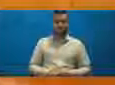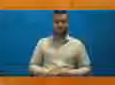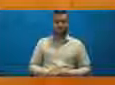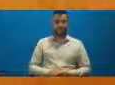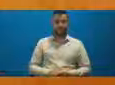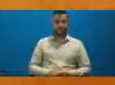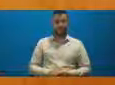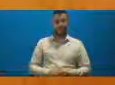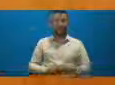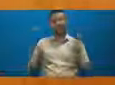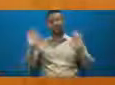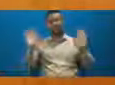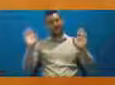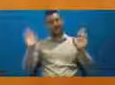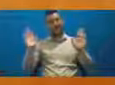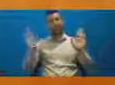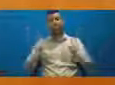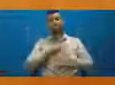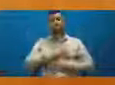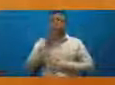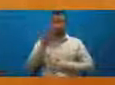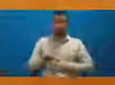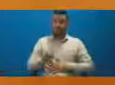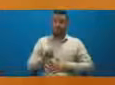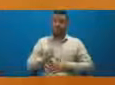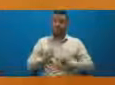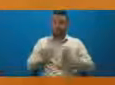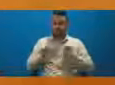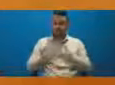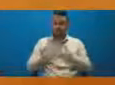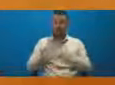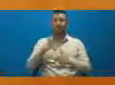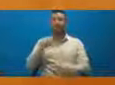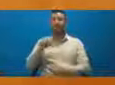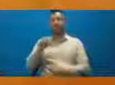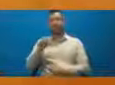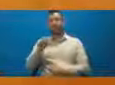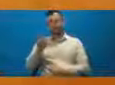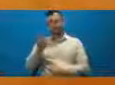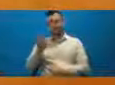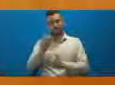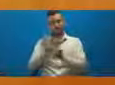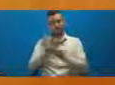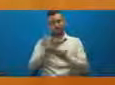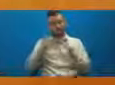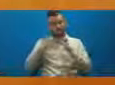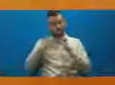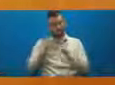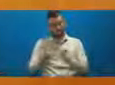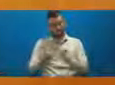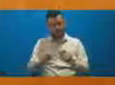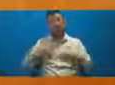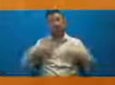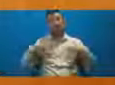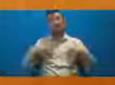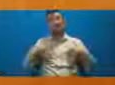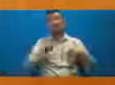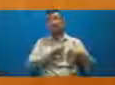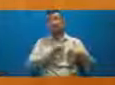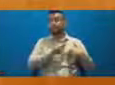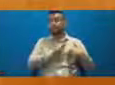o Olá prezão da militante socialista prezado militante socialista é uma grande alegria para mim me dirigir a